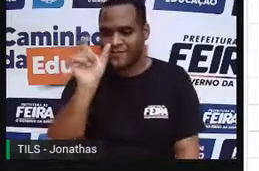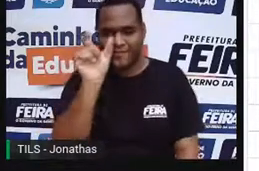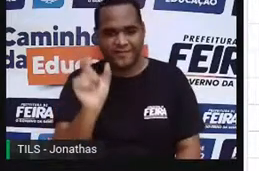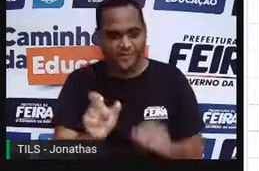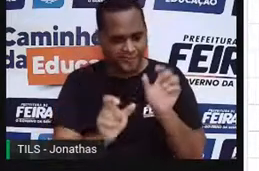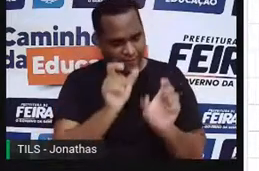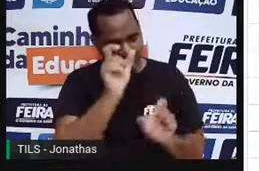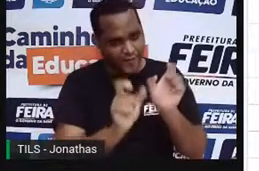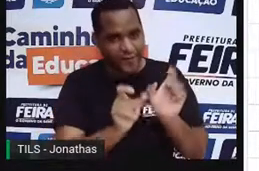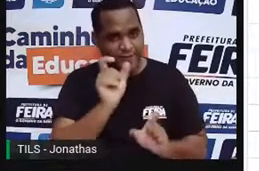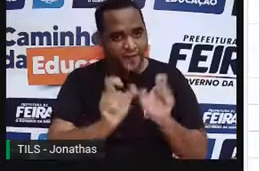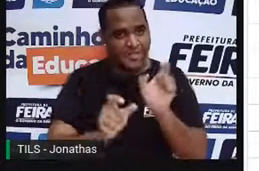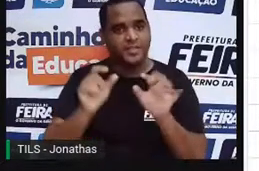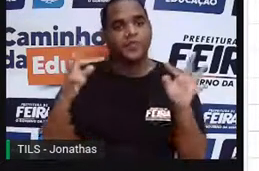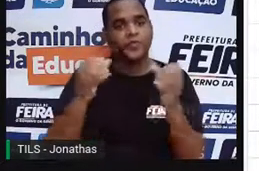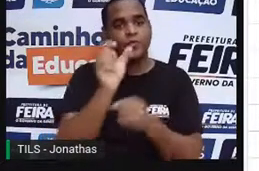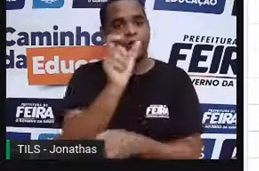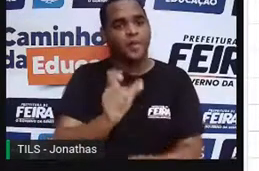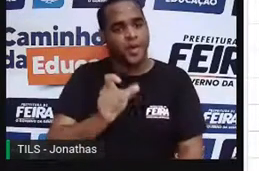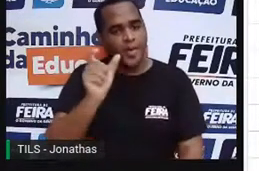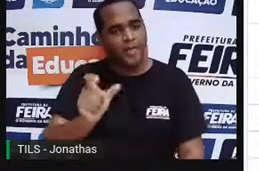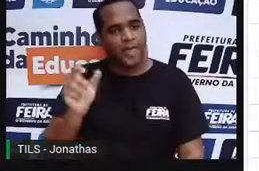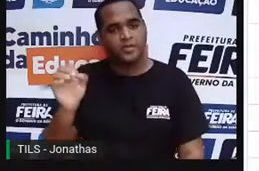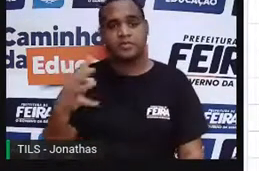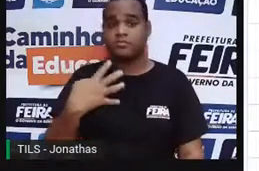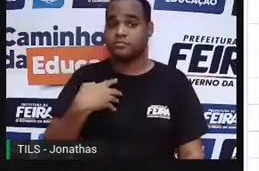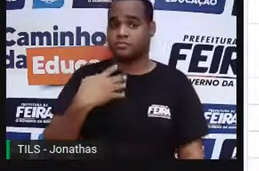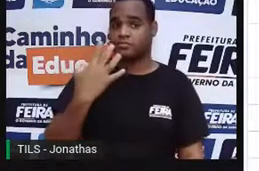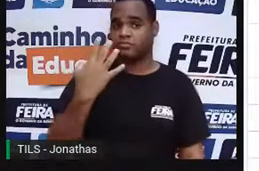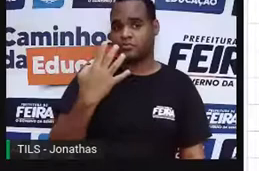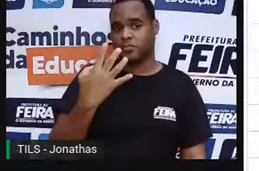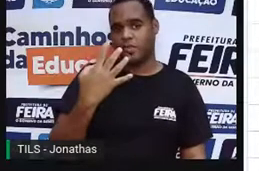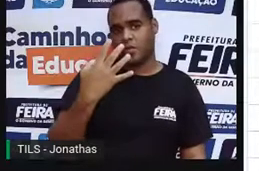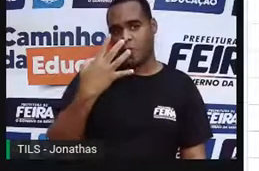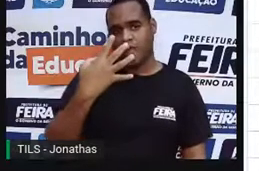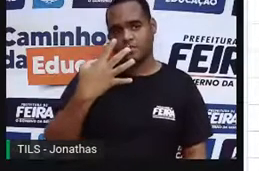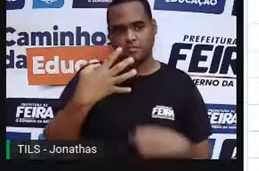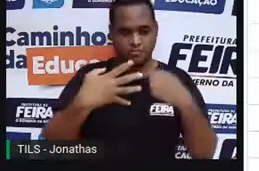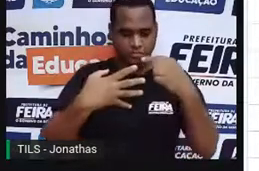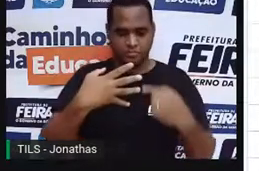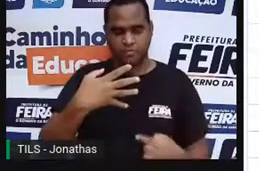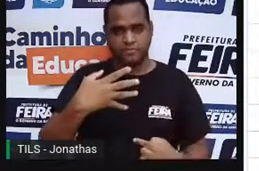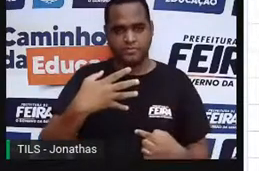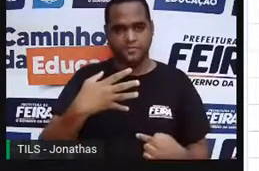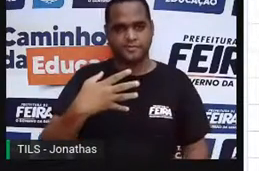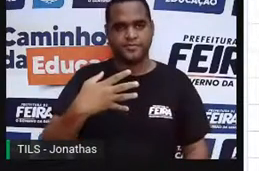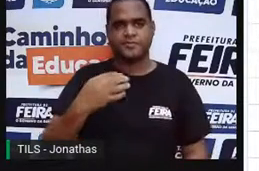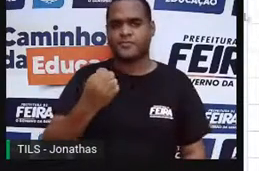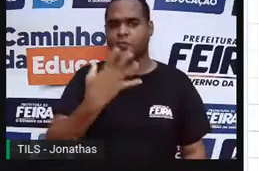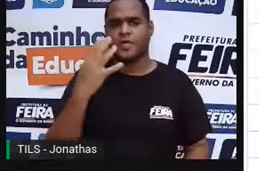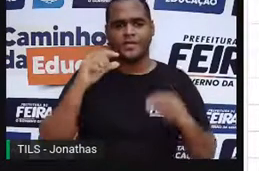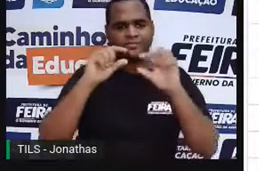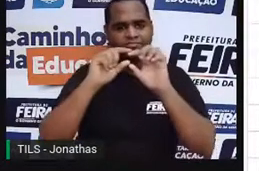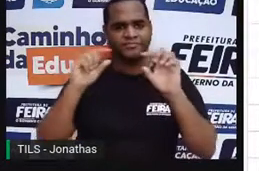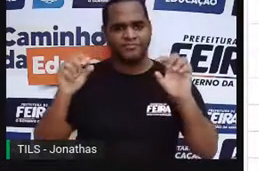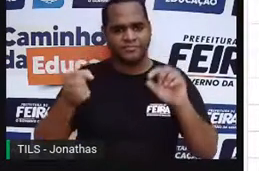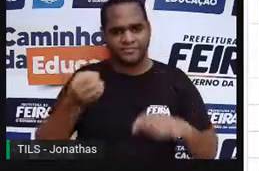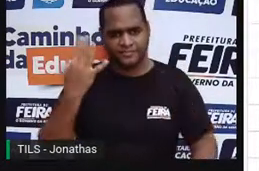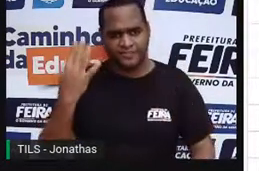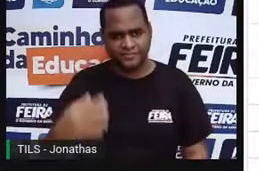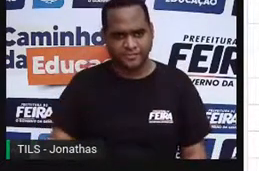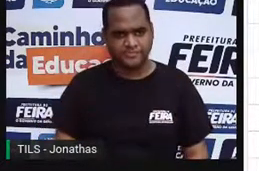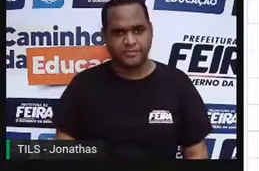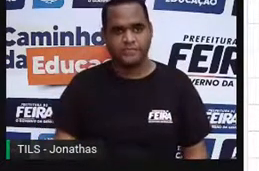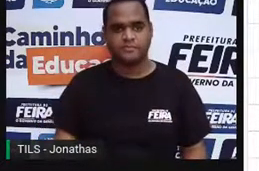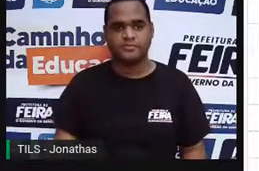figurinhas cada fileirinha em pé tem quatro quadrados deu quantas fileiras no total conta comigo